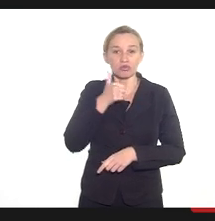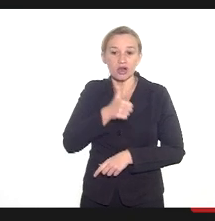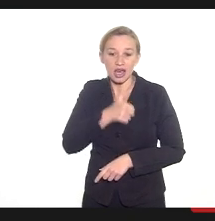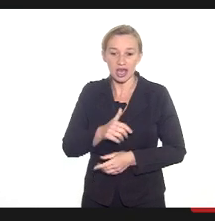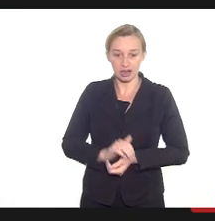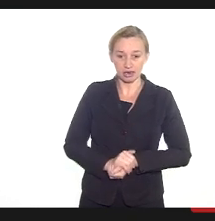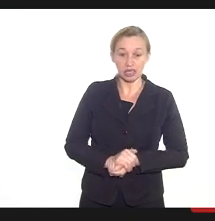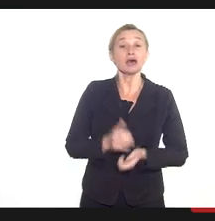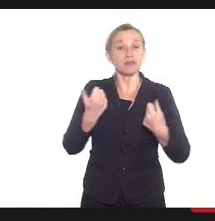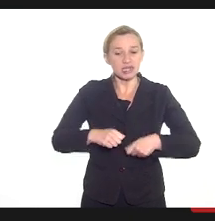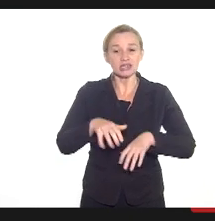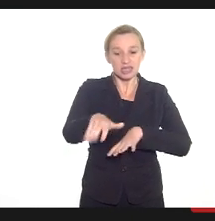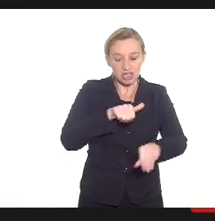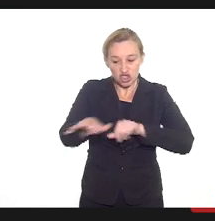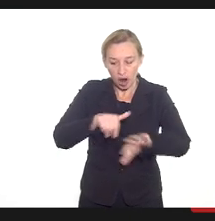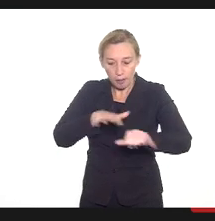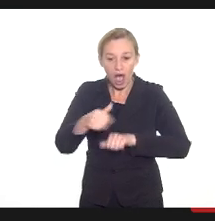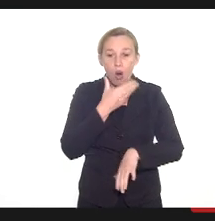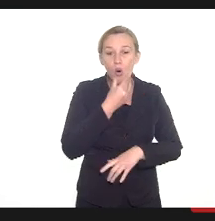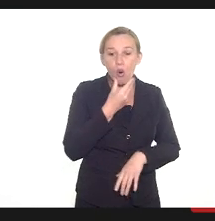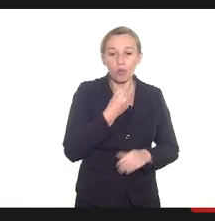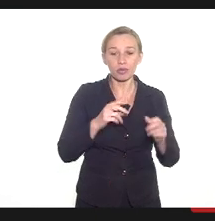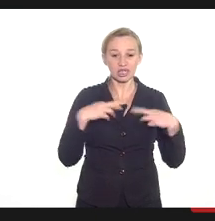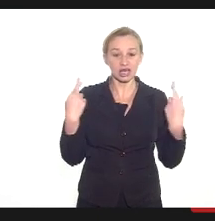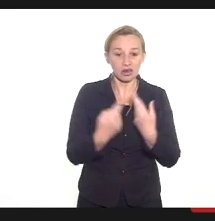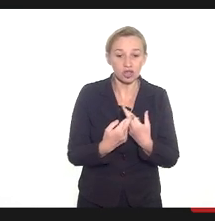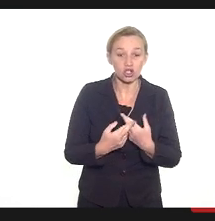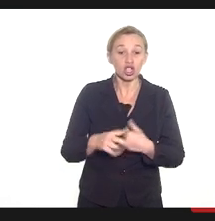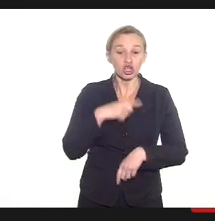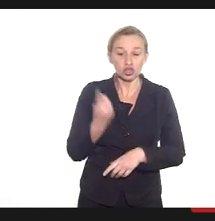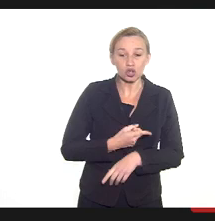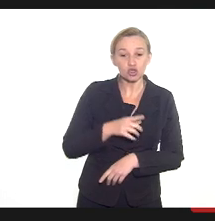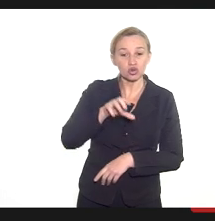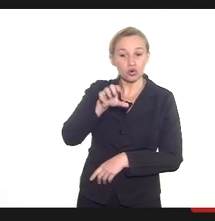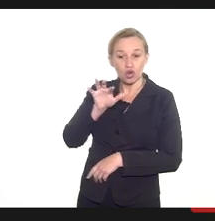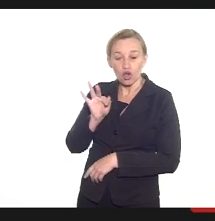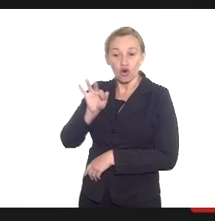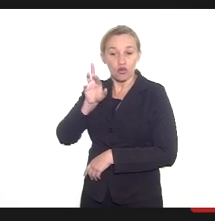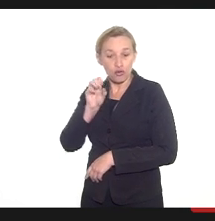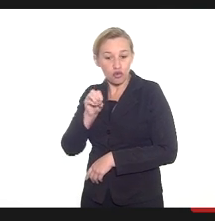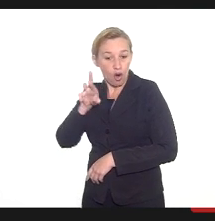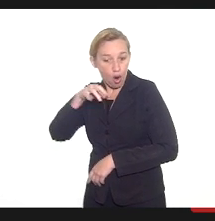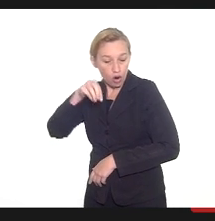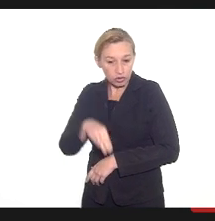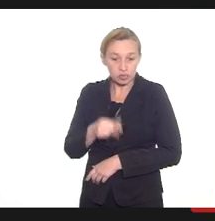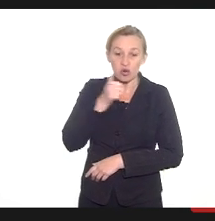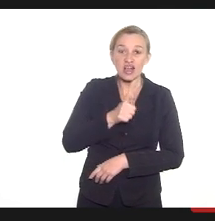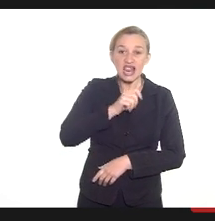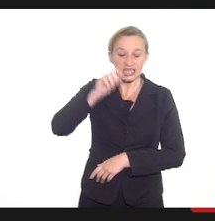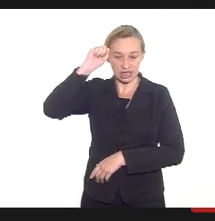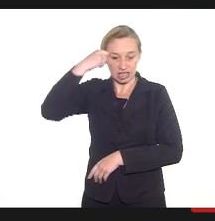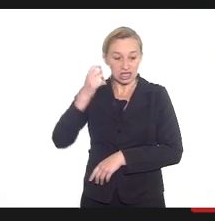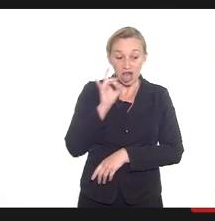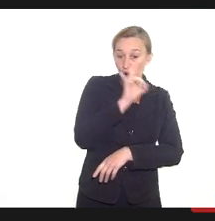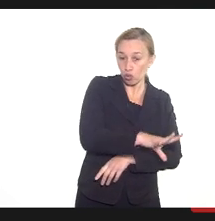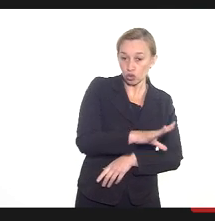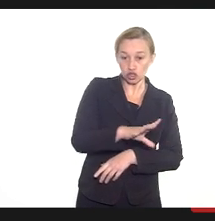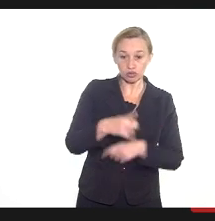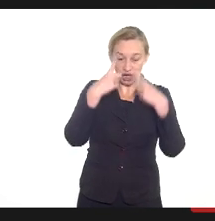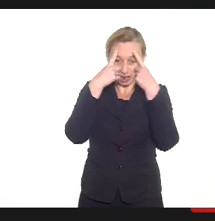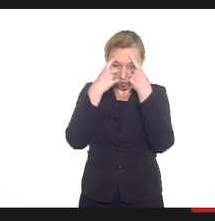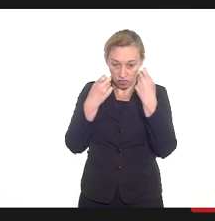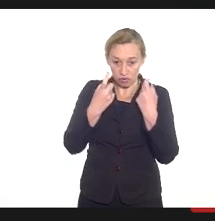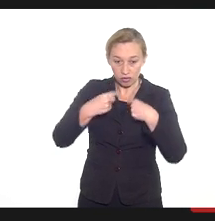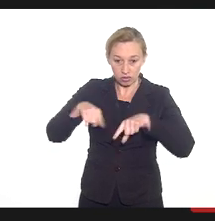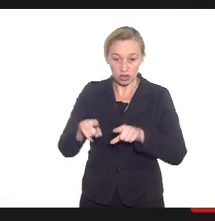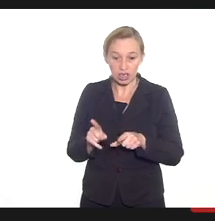esses homens para a roda. E nós, do Fórum de Mulheres Negras, na última campanha da violência contra a mulher, crime, nós trouxemos